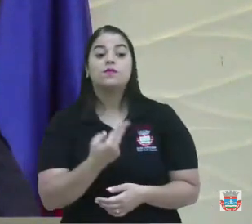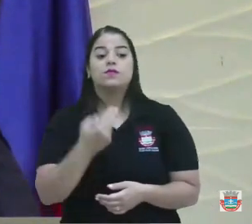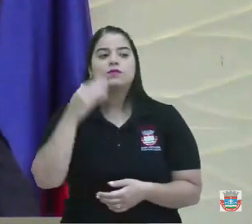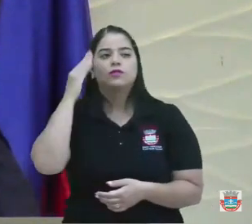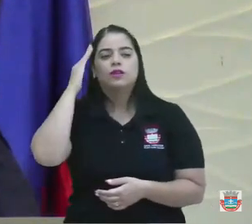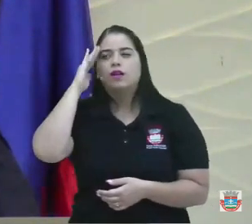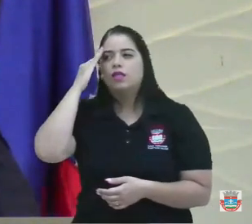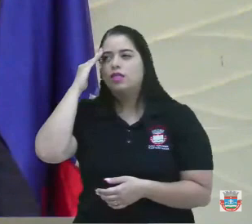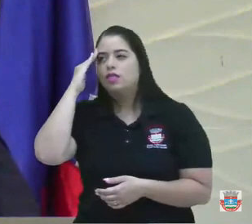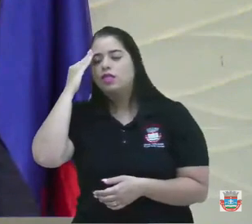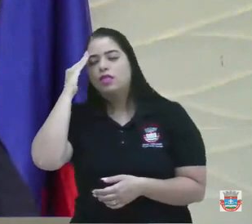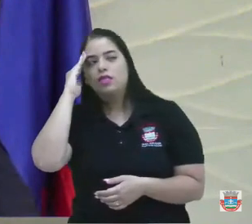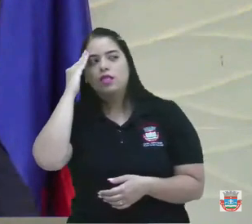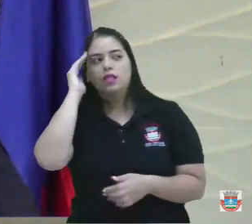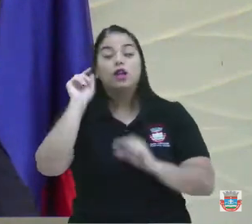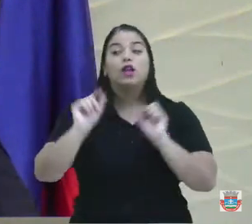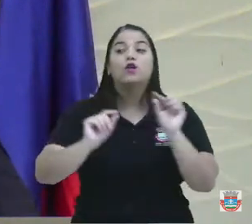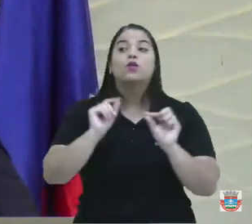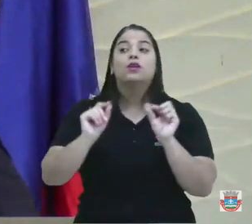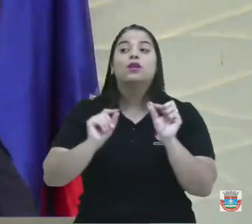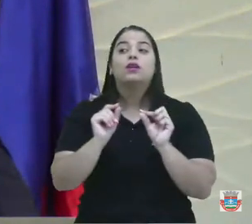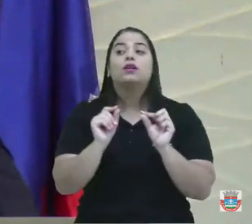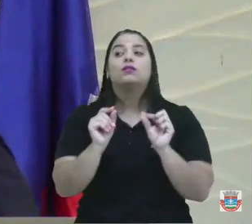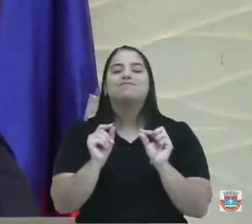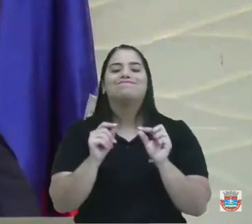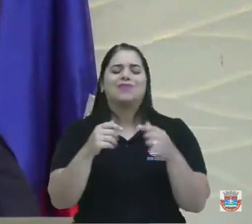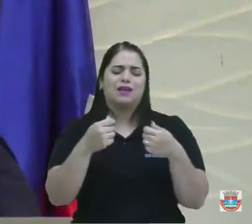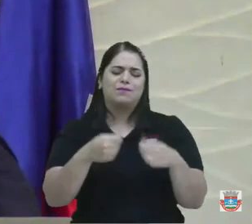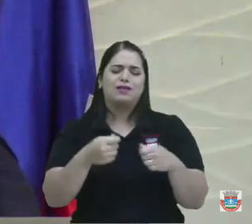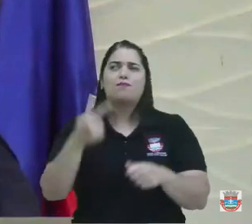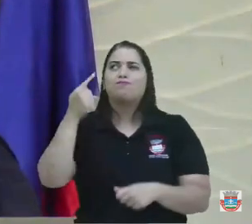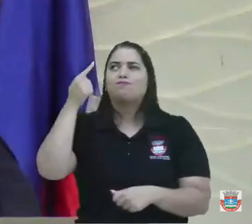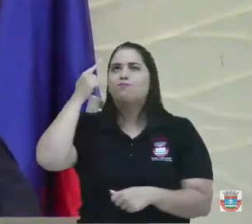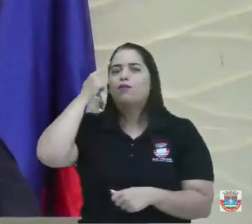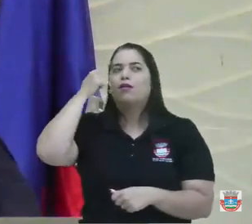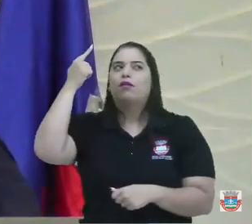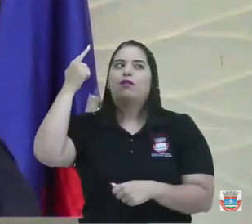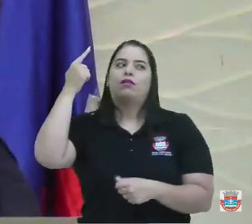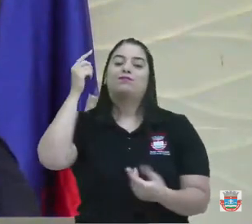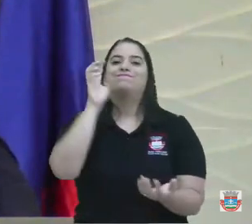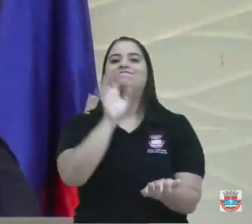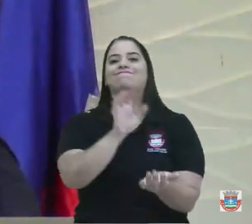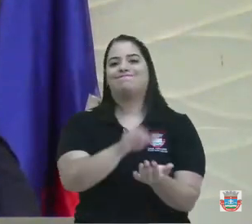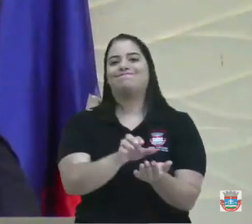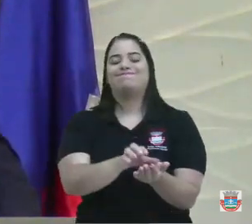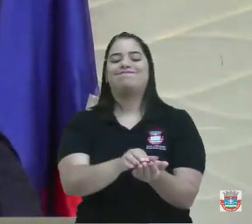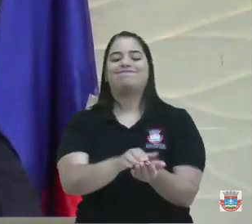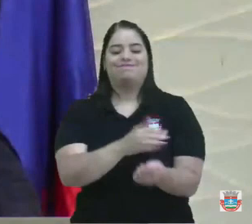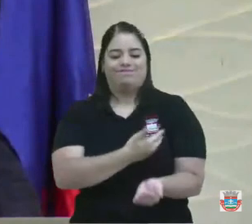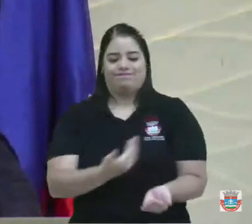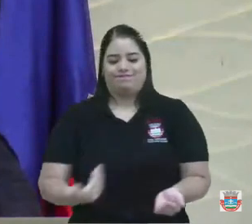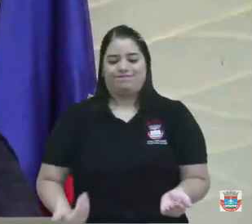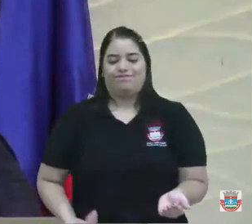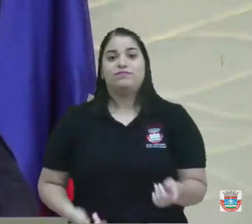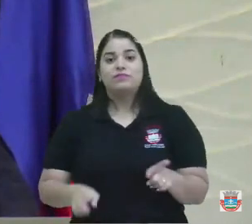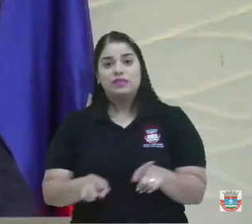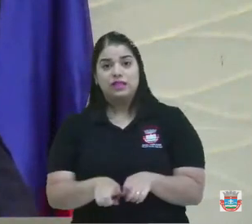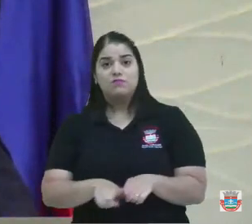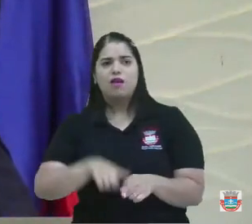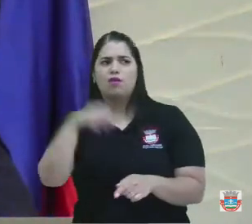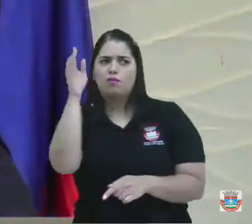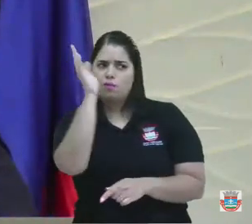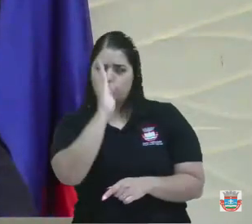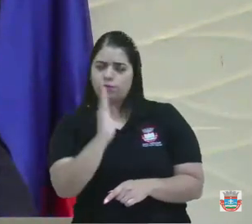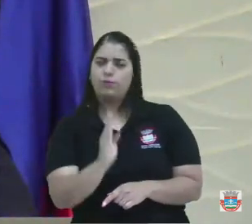entende a necessidade de a gente poder refletir o nosso estado de Pernambuco, refletir também o nosso